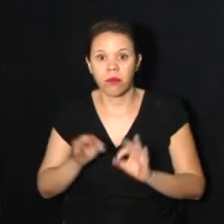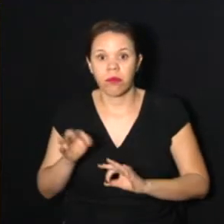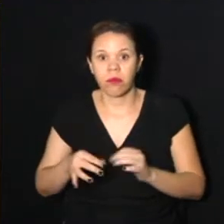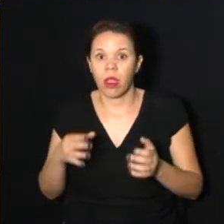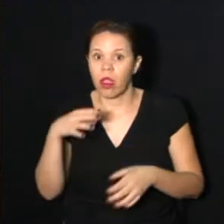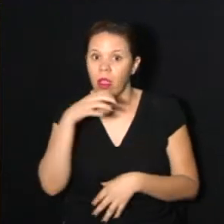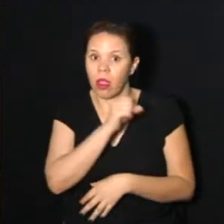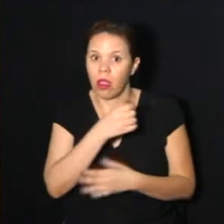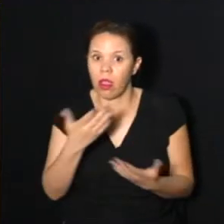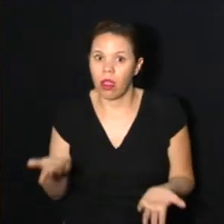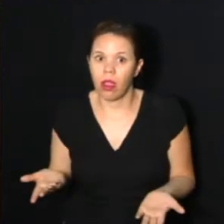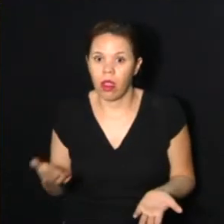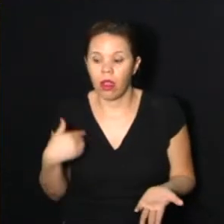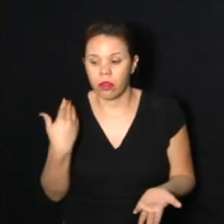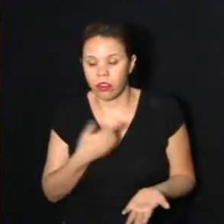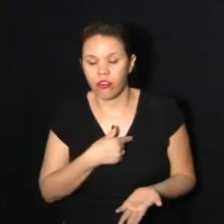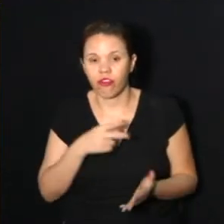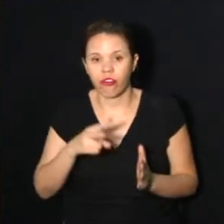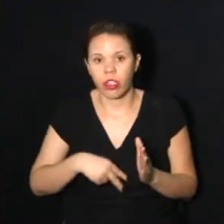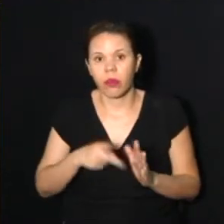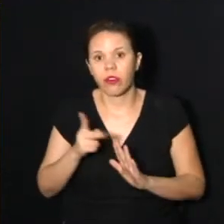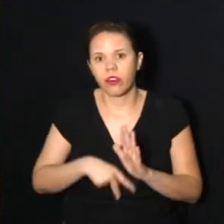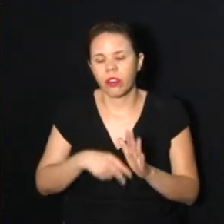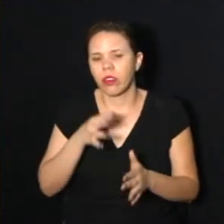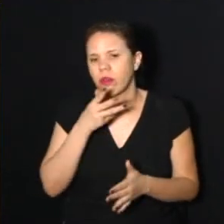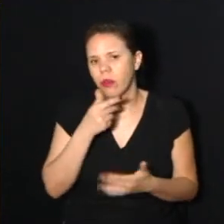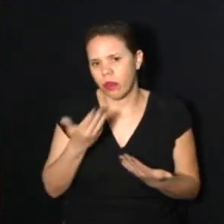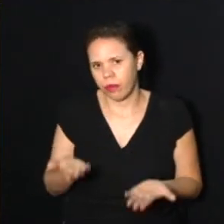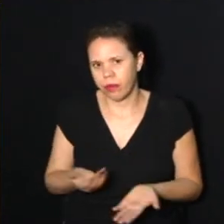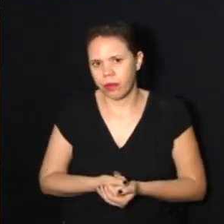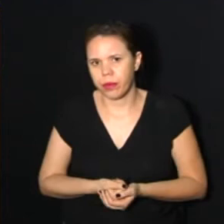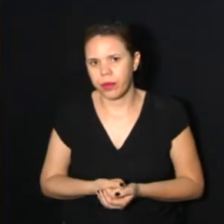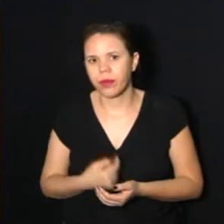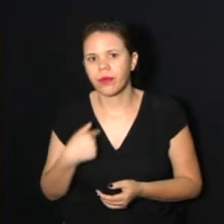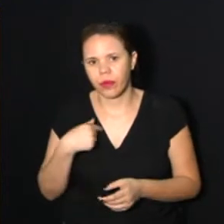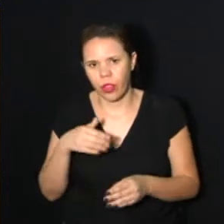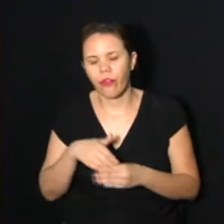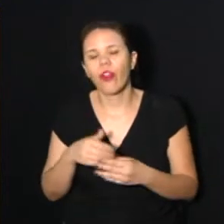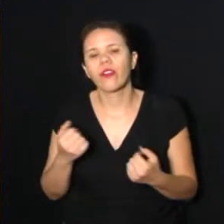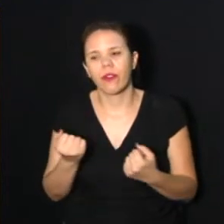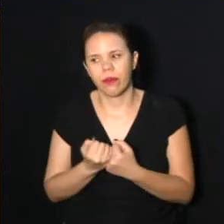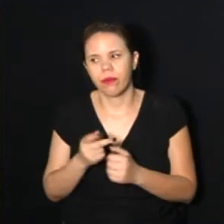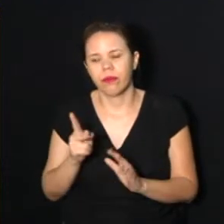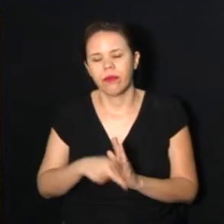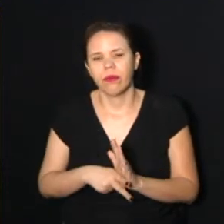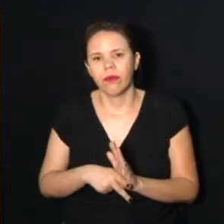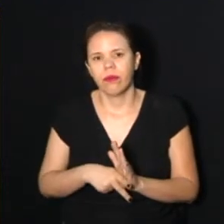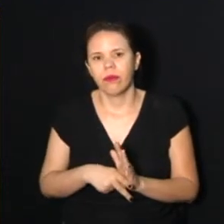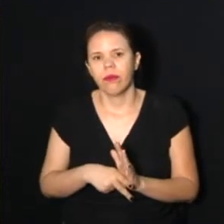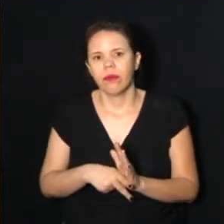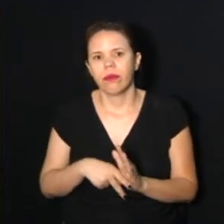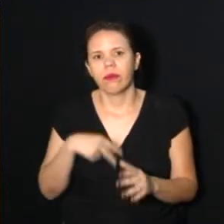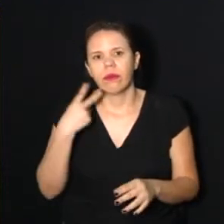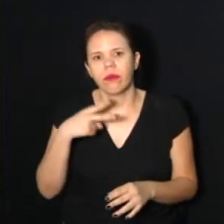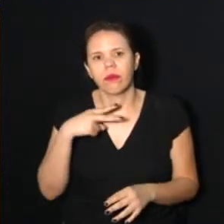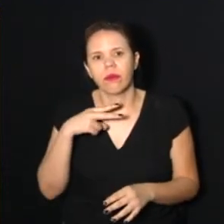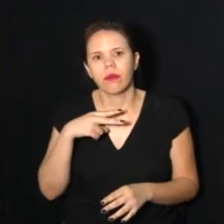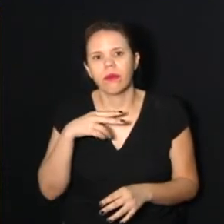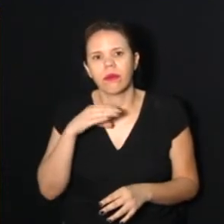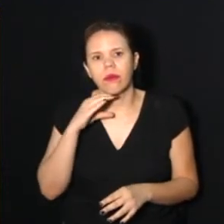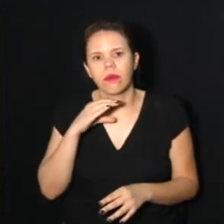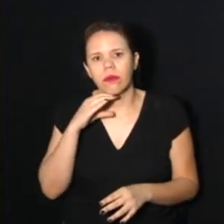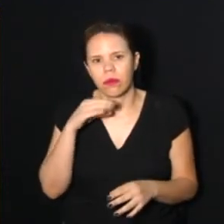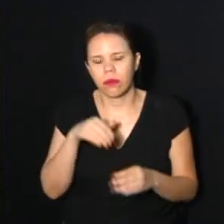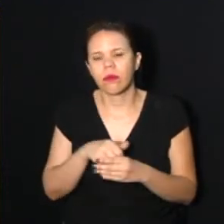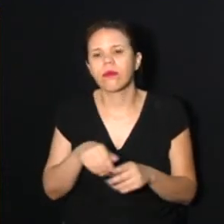vai rápido. Então, quando a gente lê o projeto, demora um pouquinho. Então eu voto a favor desse projeto. Vereador Carlão do PT.